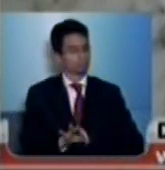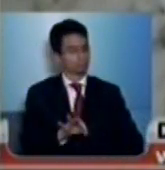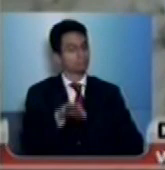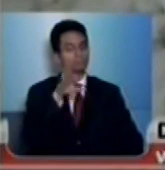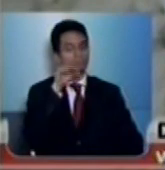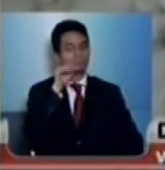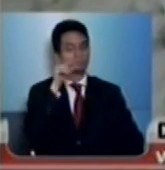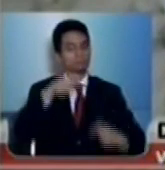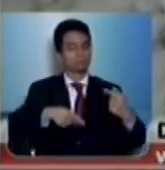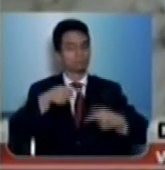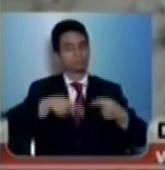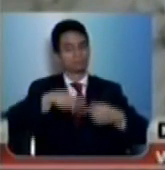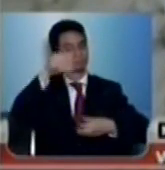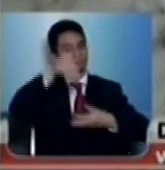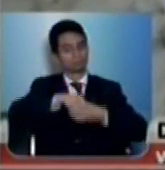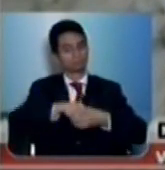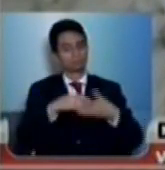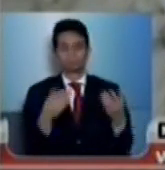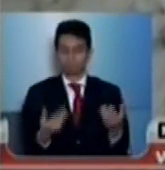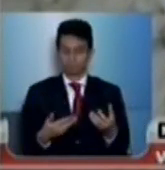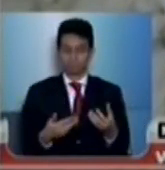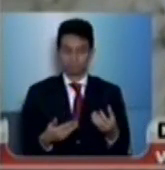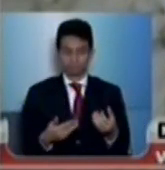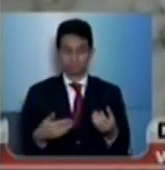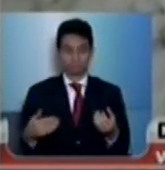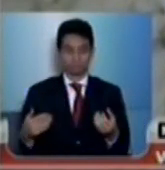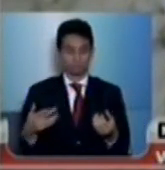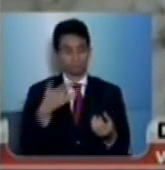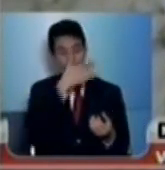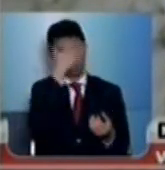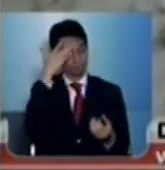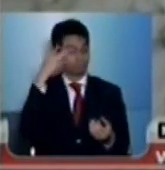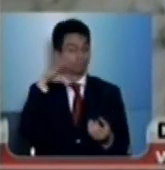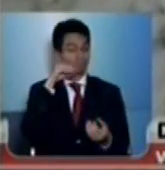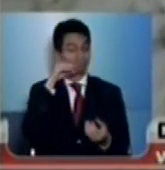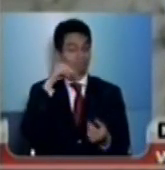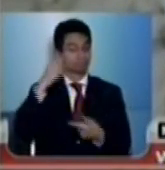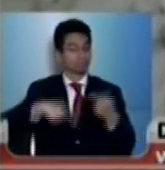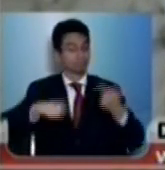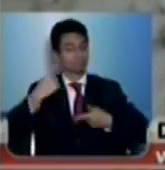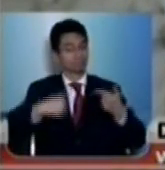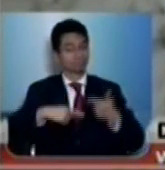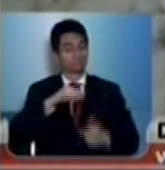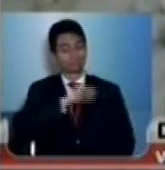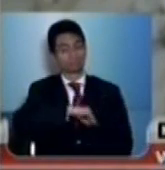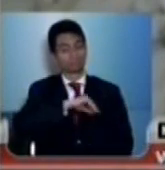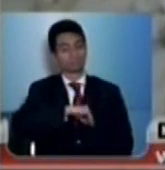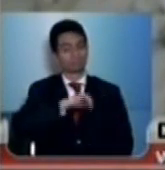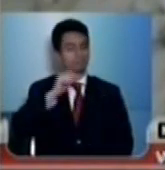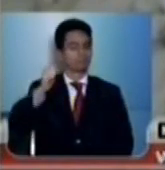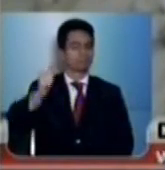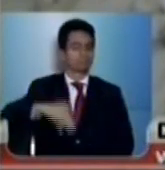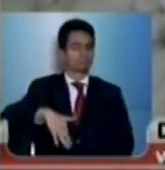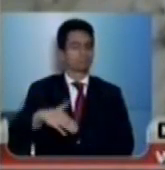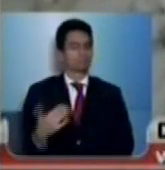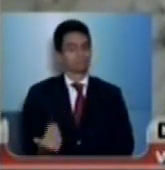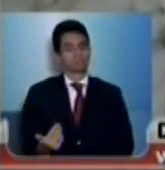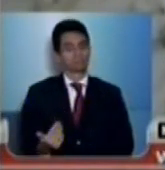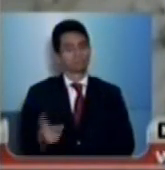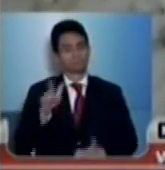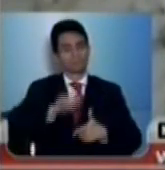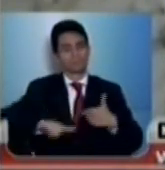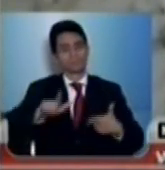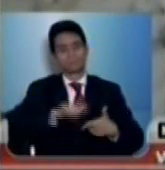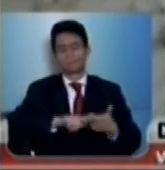sistema prisional que são servidores expostos aos baixíssimos salários aos salários avitantes as